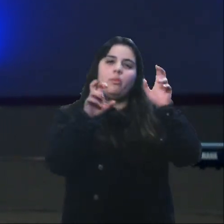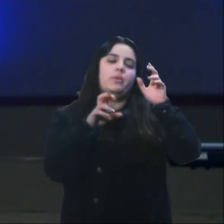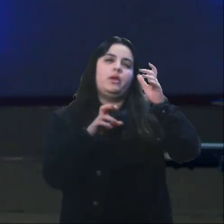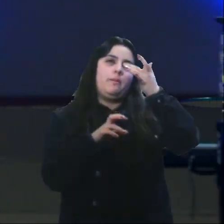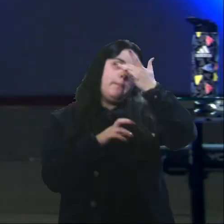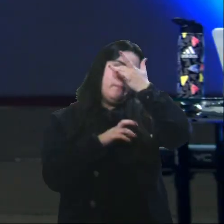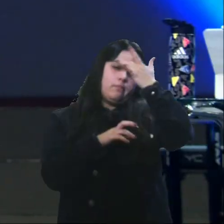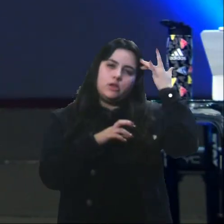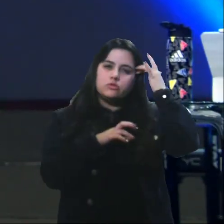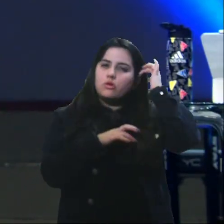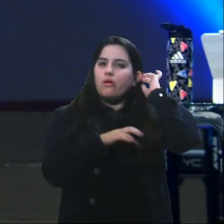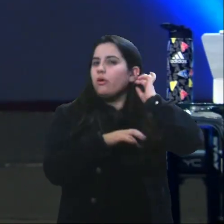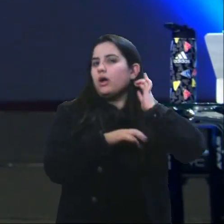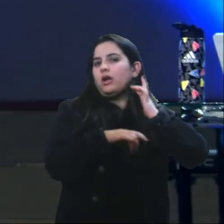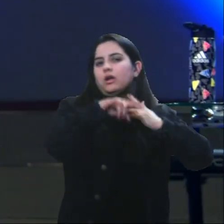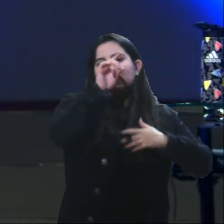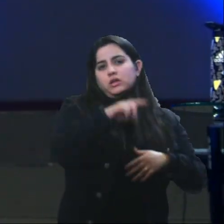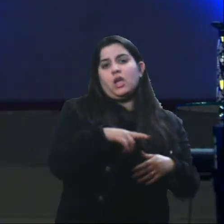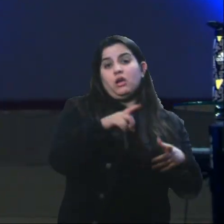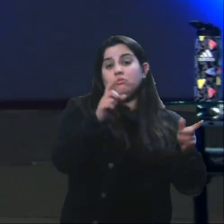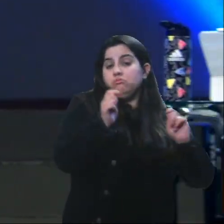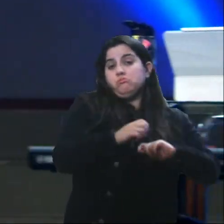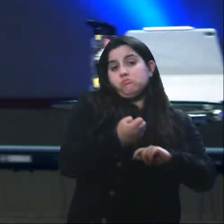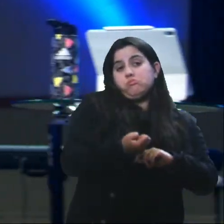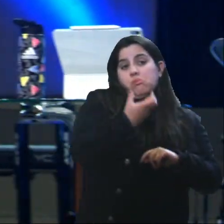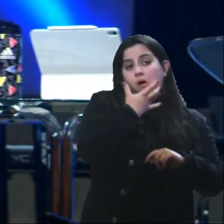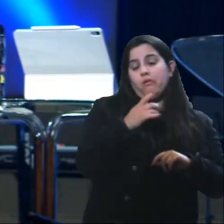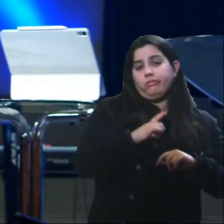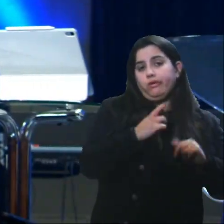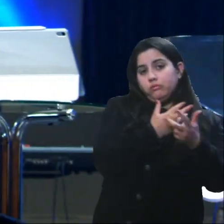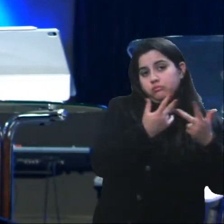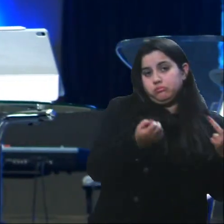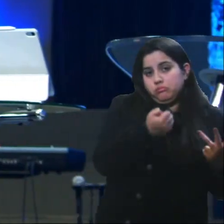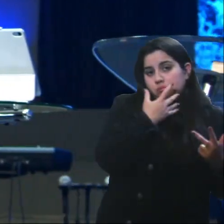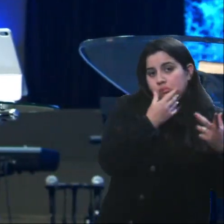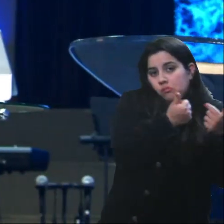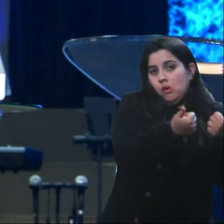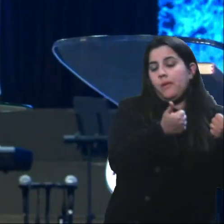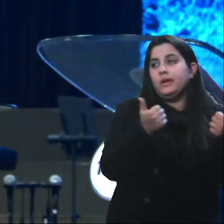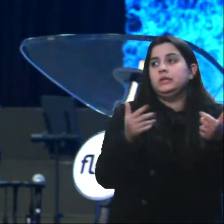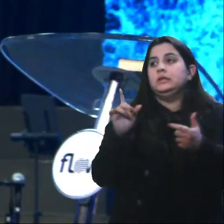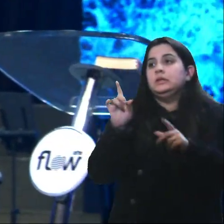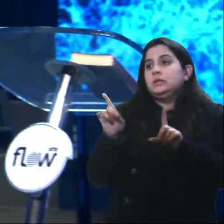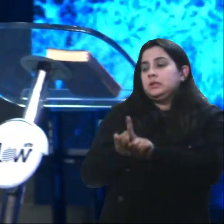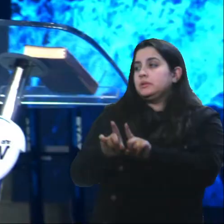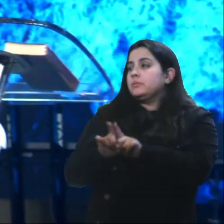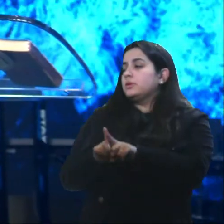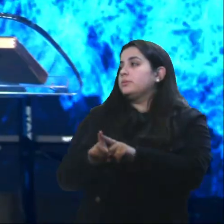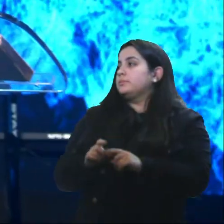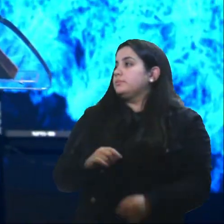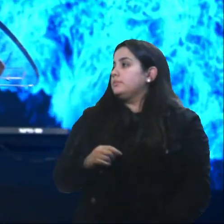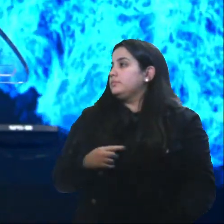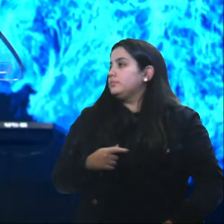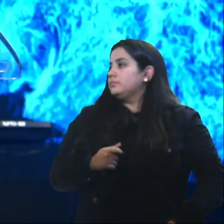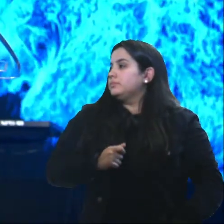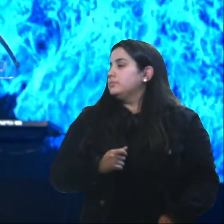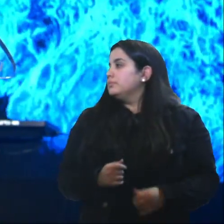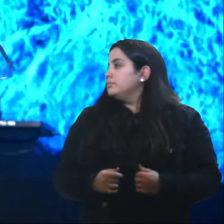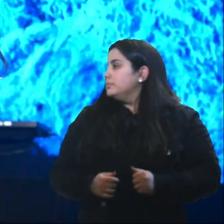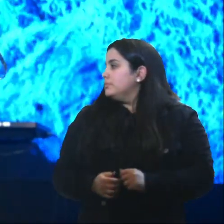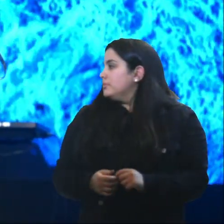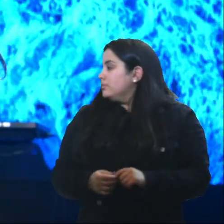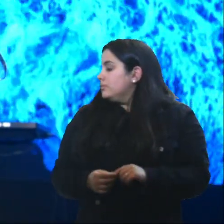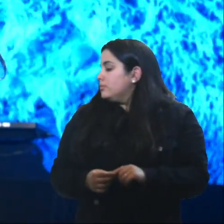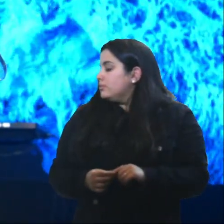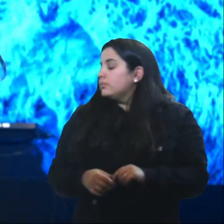inúteis são jogadas no fogo. Depois, ele fala das pessoas que